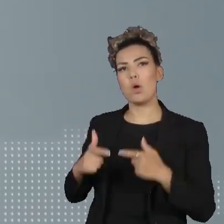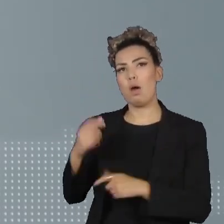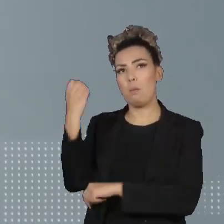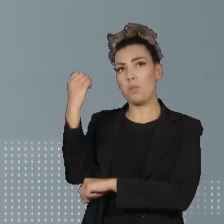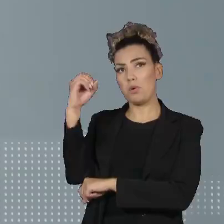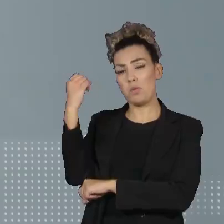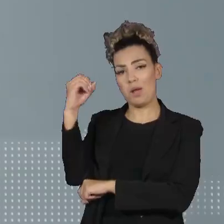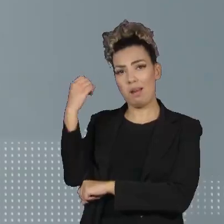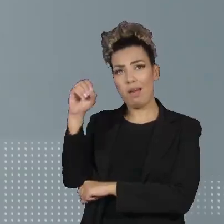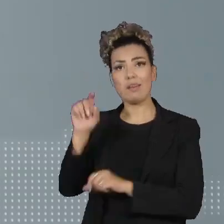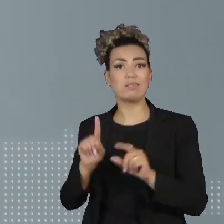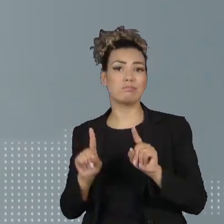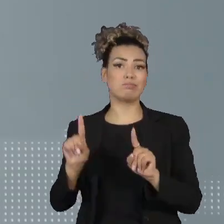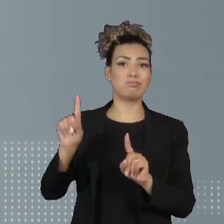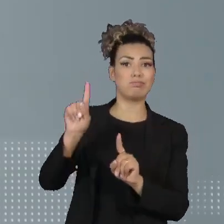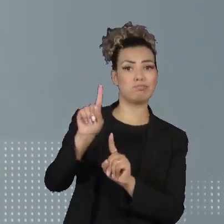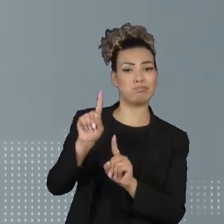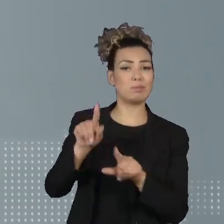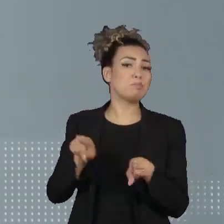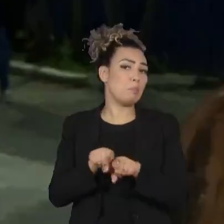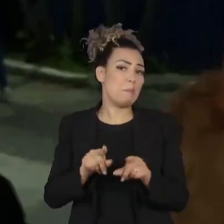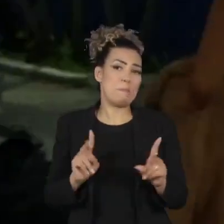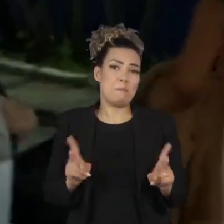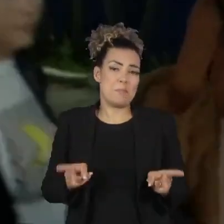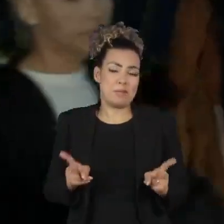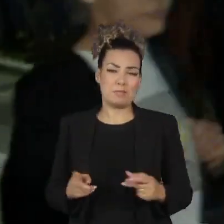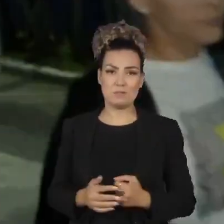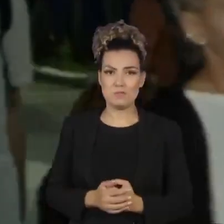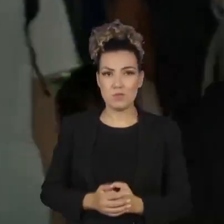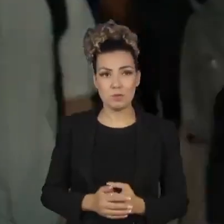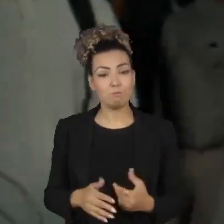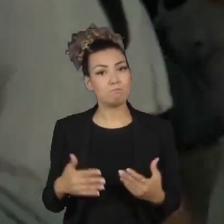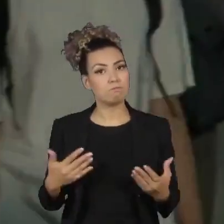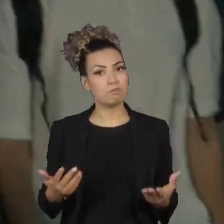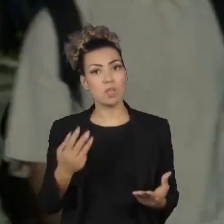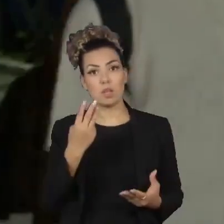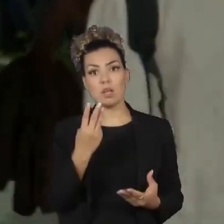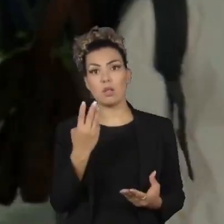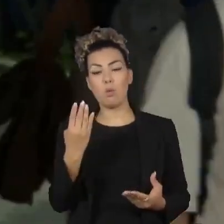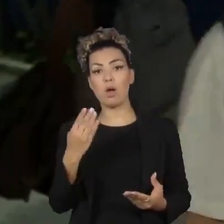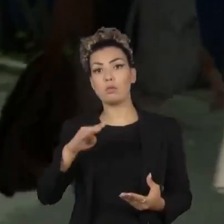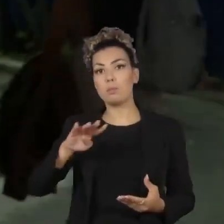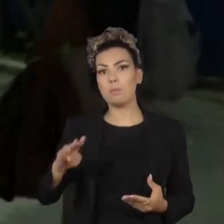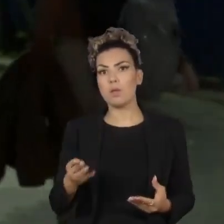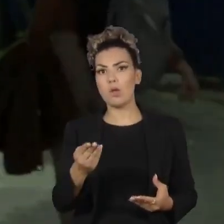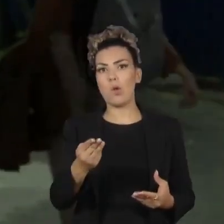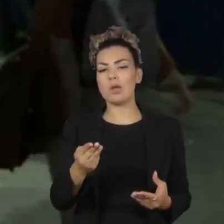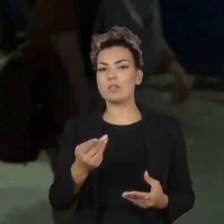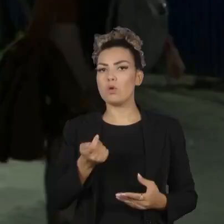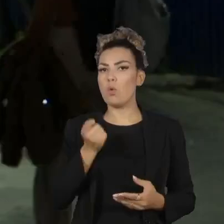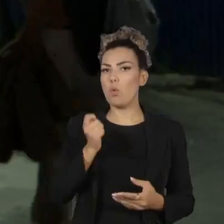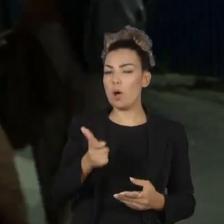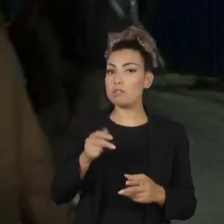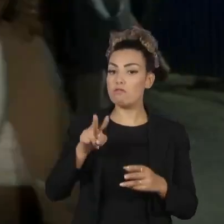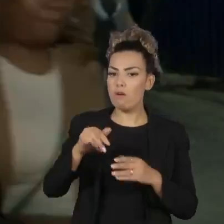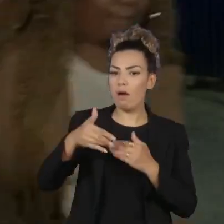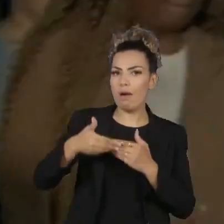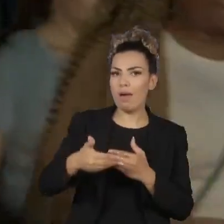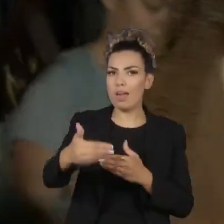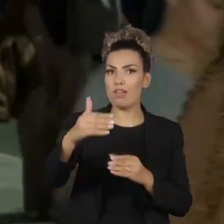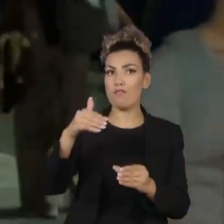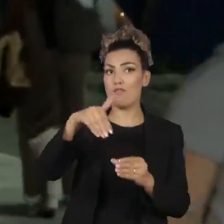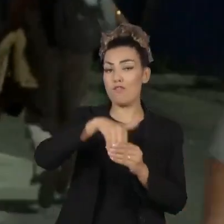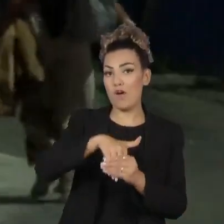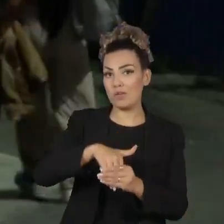MDB contra a petista Maria do Rosário quase 34 milhões de pessoas deverão voltar às urnas no PR próximo domingo em